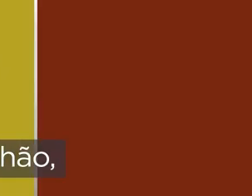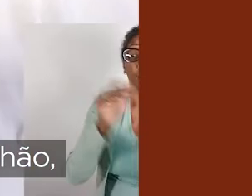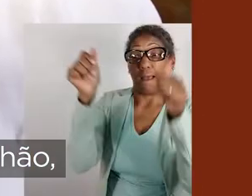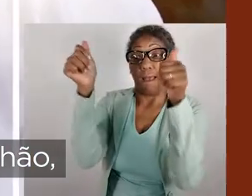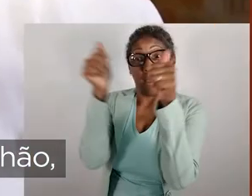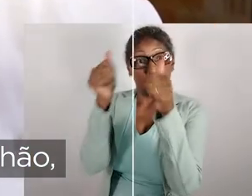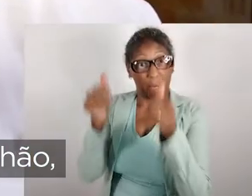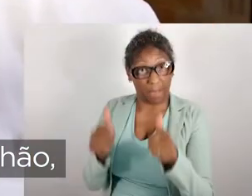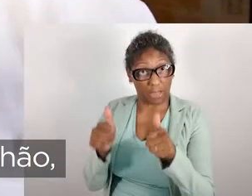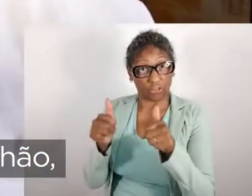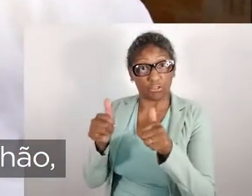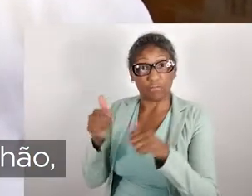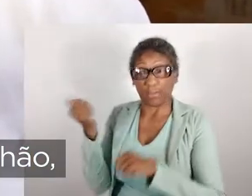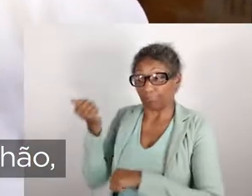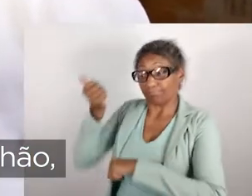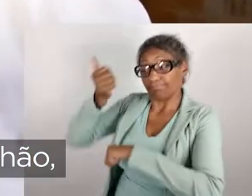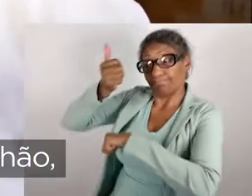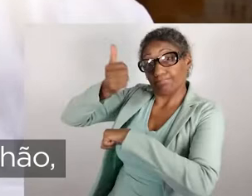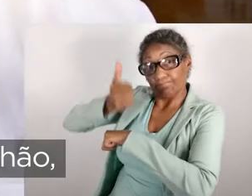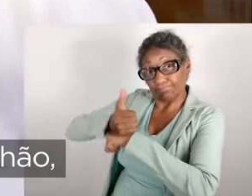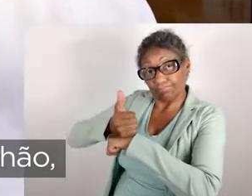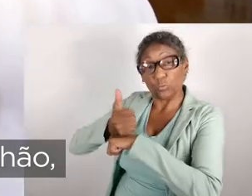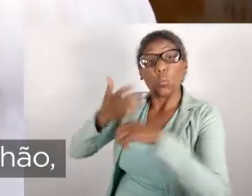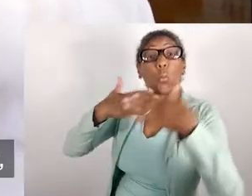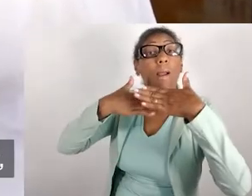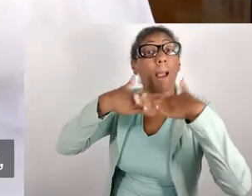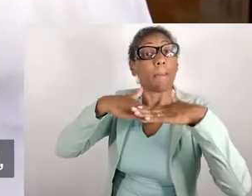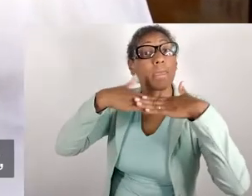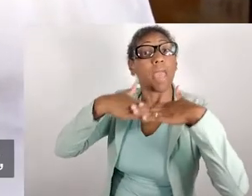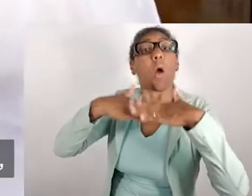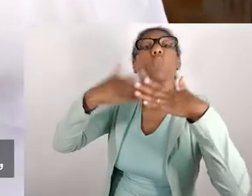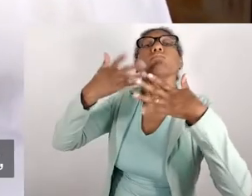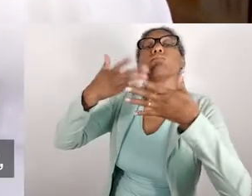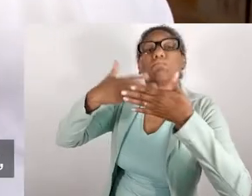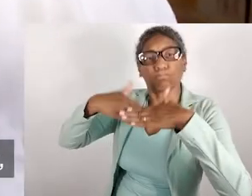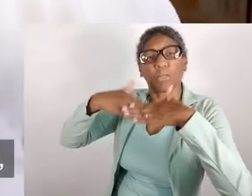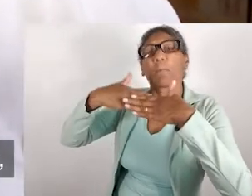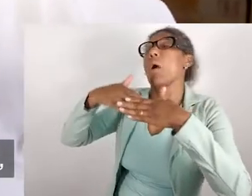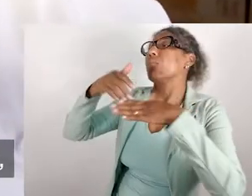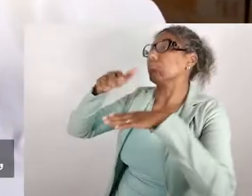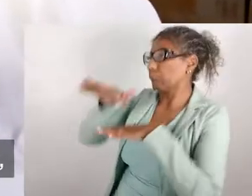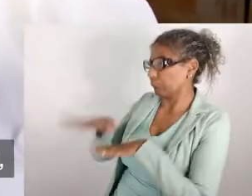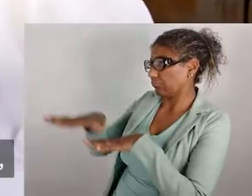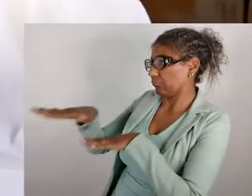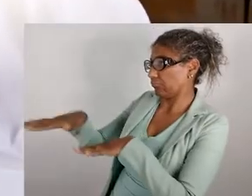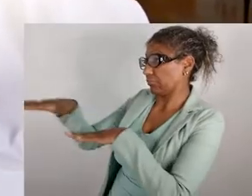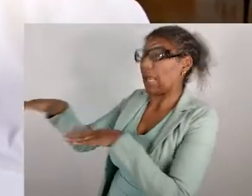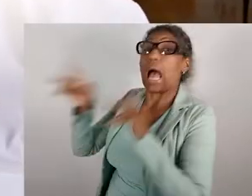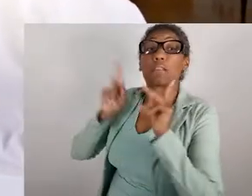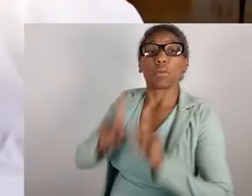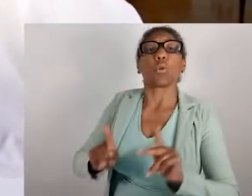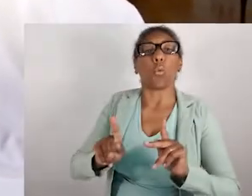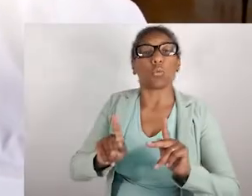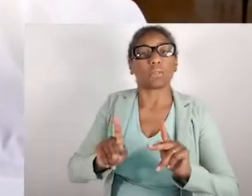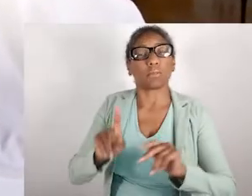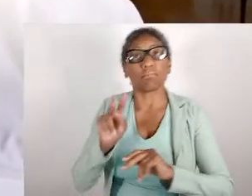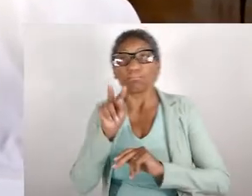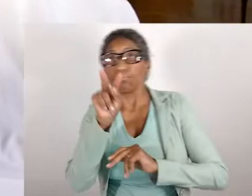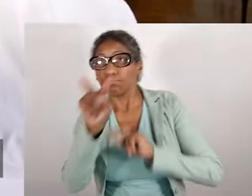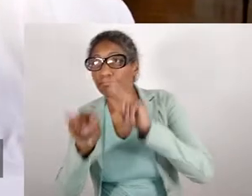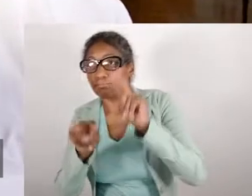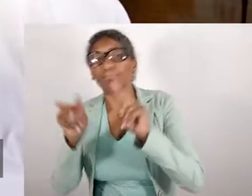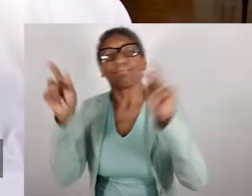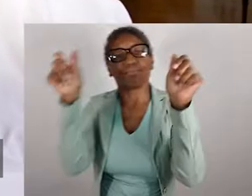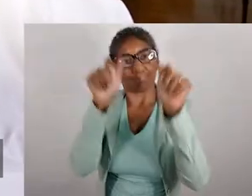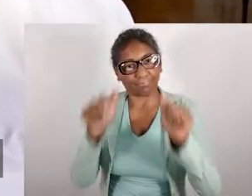A imagem sacra vai ser levada por um caminhão, aonde a gente vai estar passando na praia a Iemanjá abençoando as pessoas.